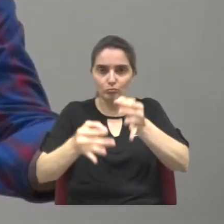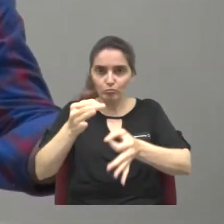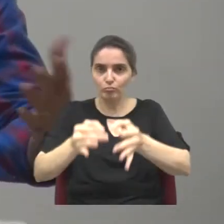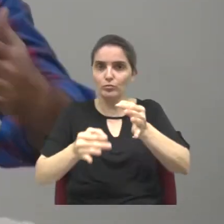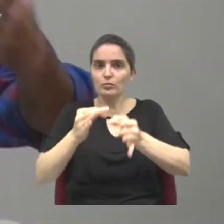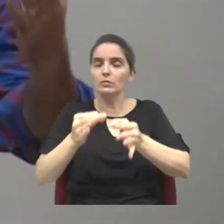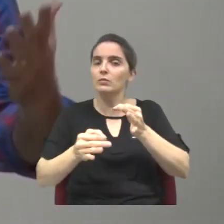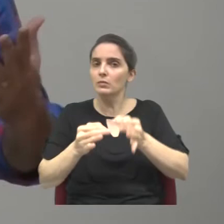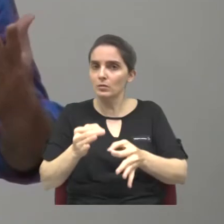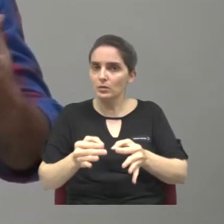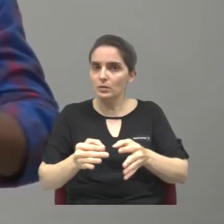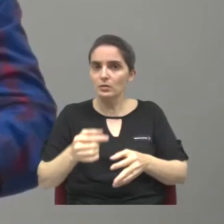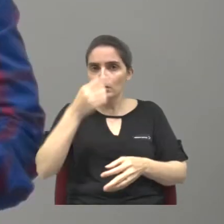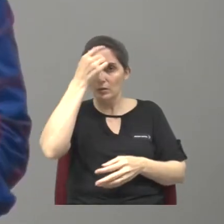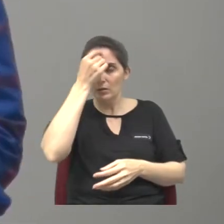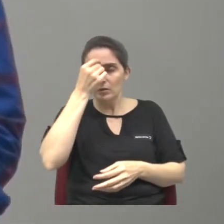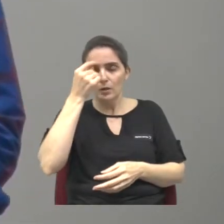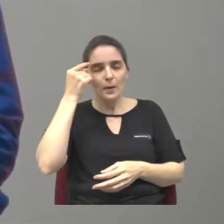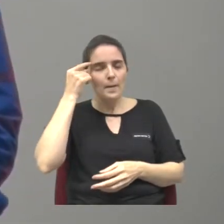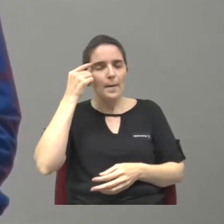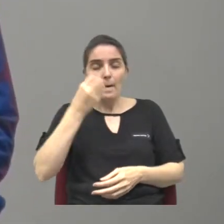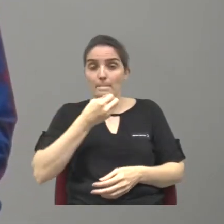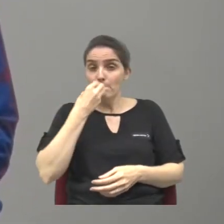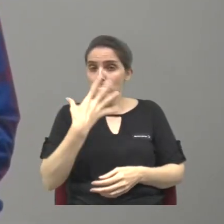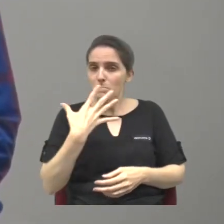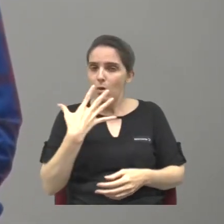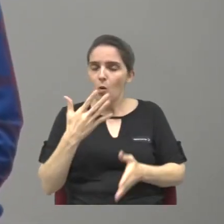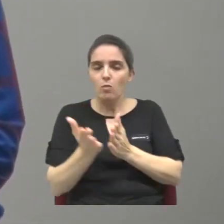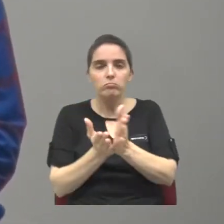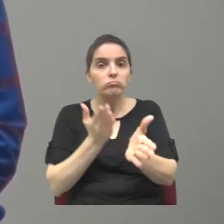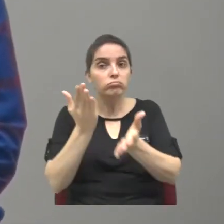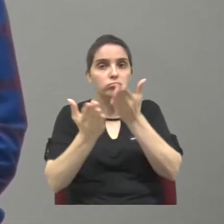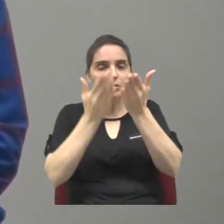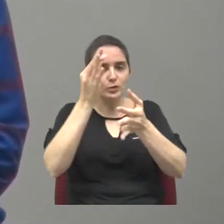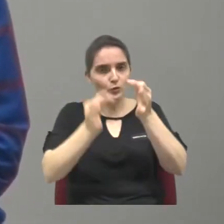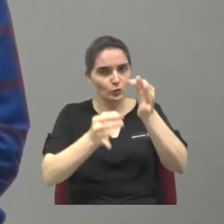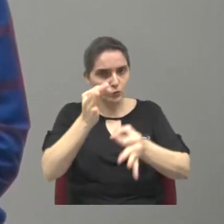se pioneira mas maravilhosa até a juíza da fazenda eu não sei o nome dela,